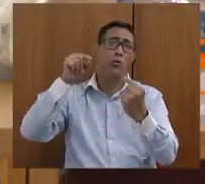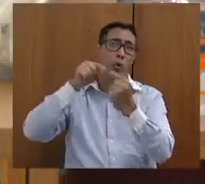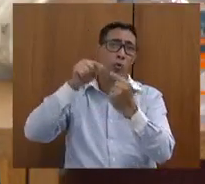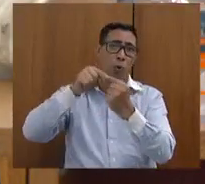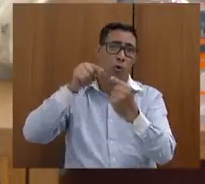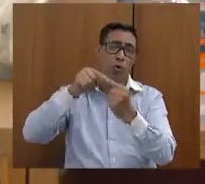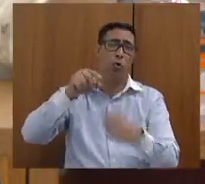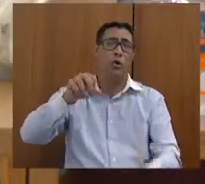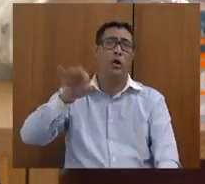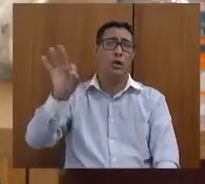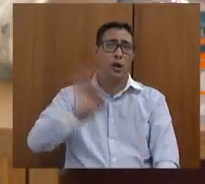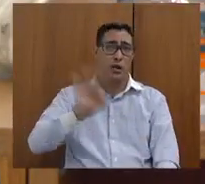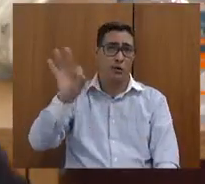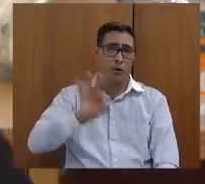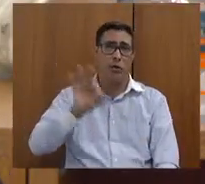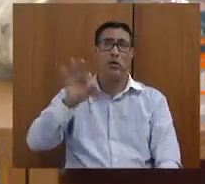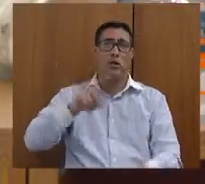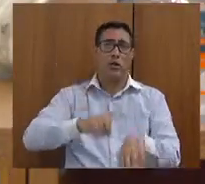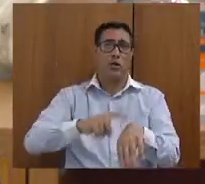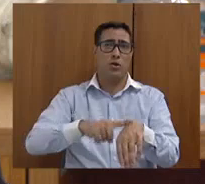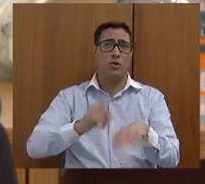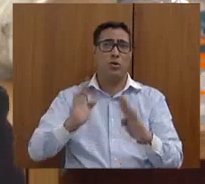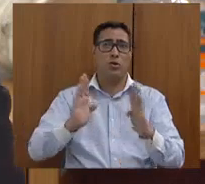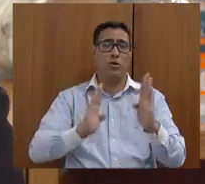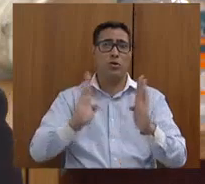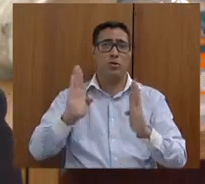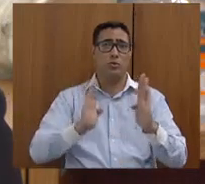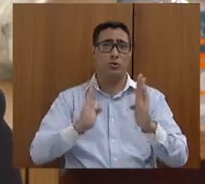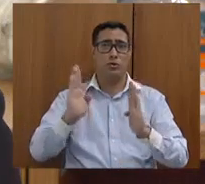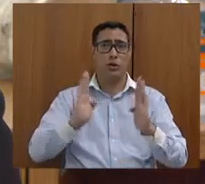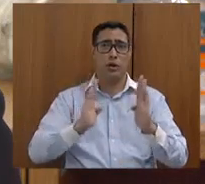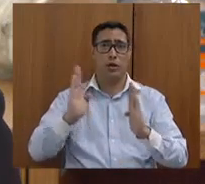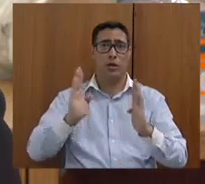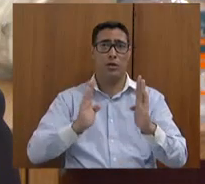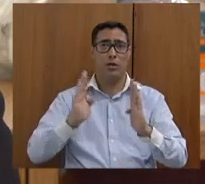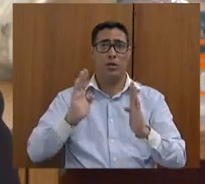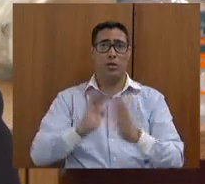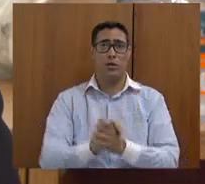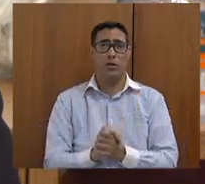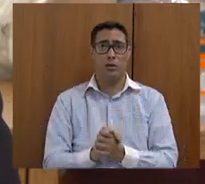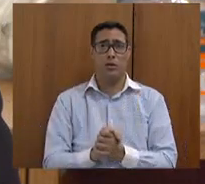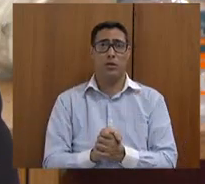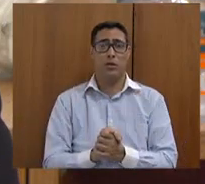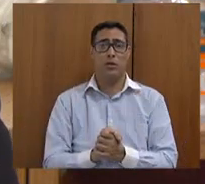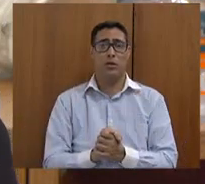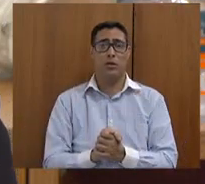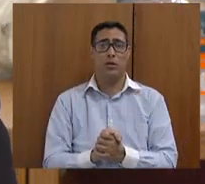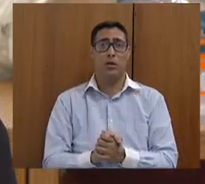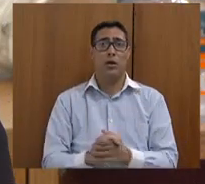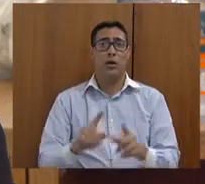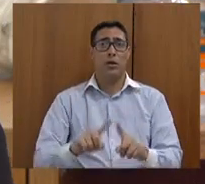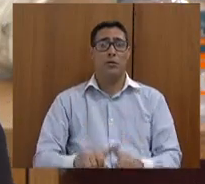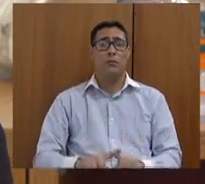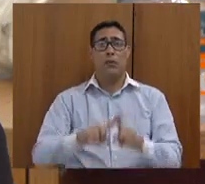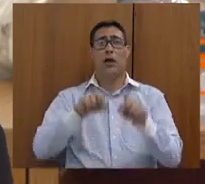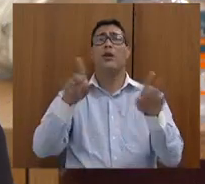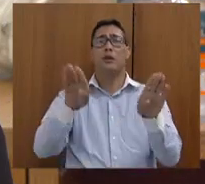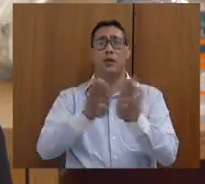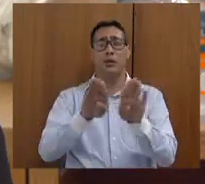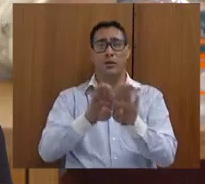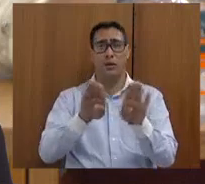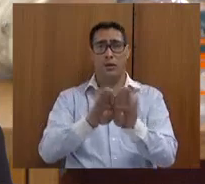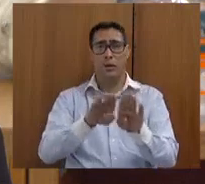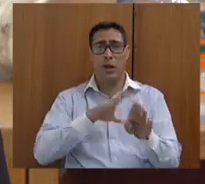essa proporcionalidade do tempo né Eu acho que é isso é deputada Beatriz agora tem questões aqui muito